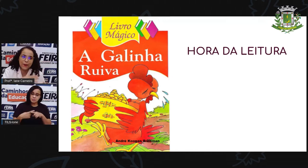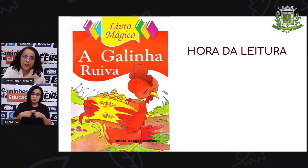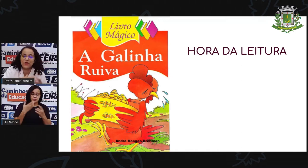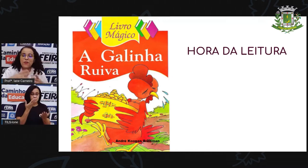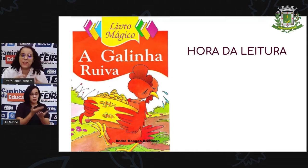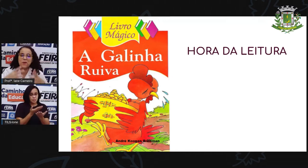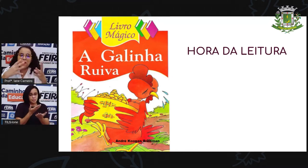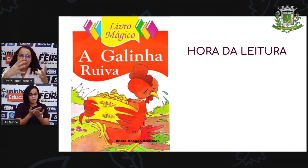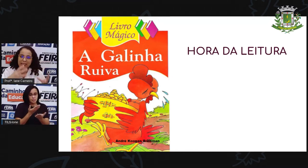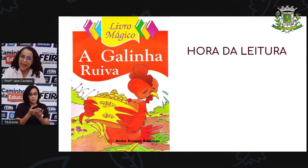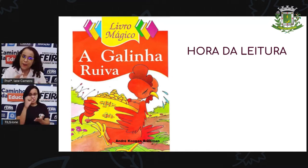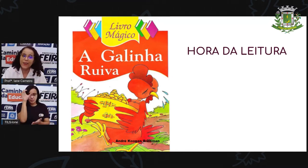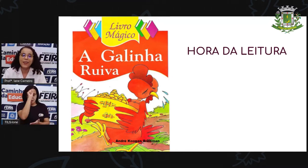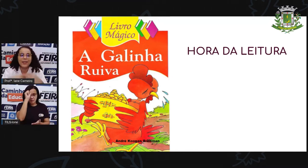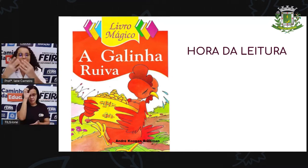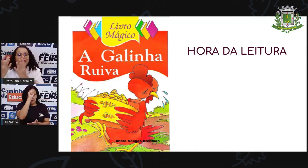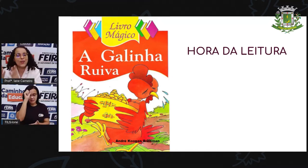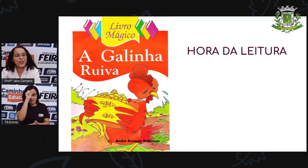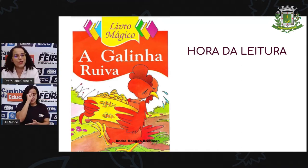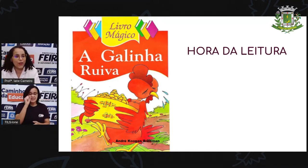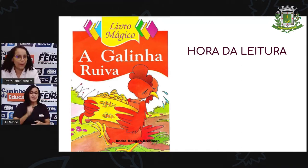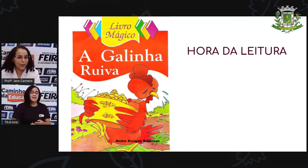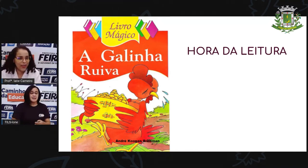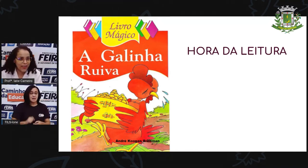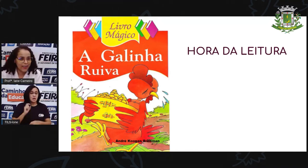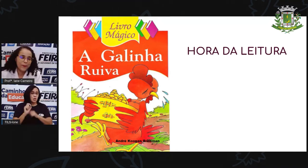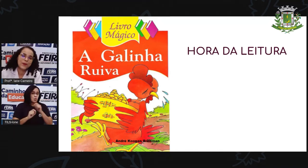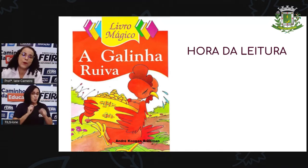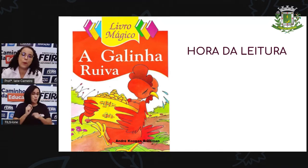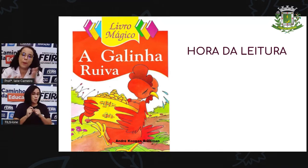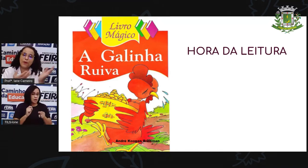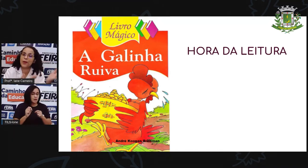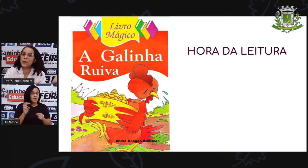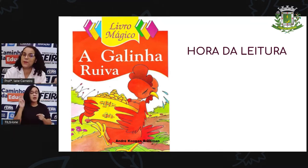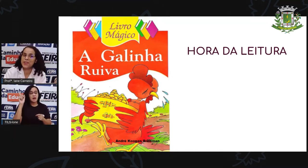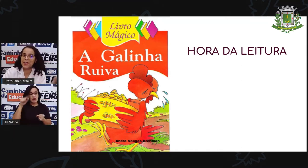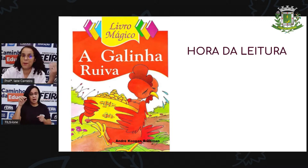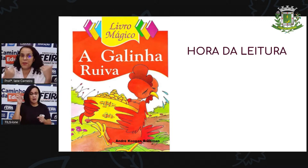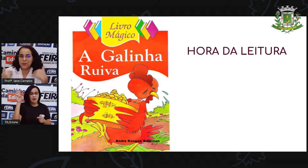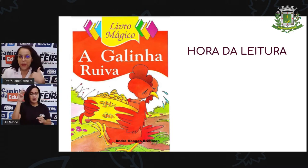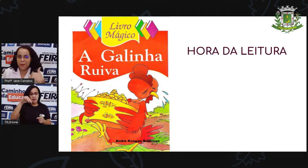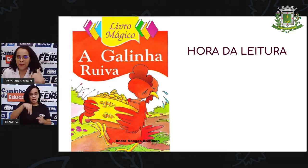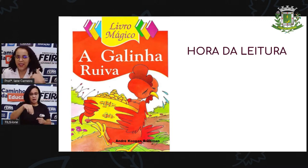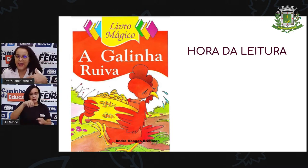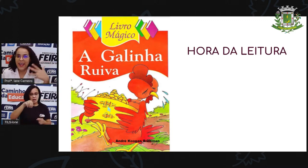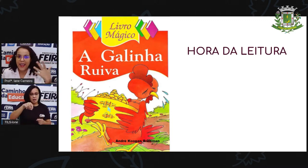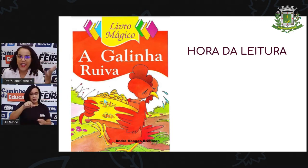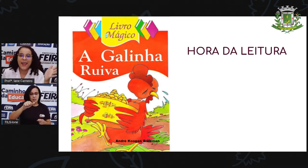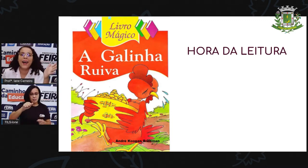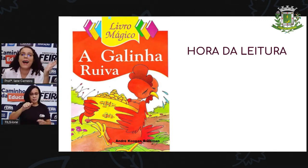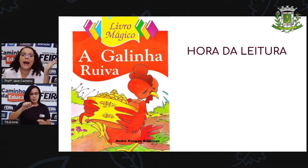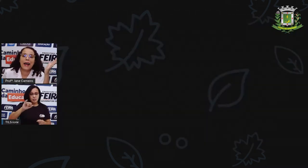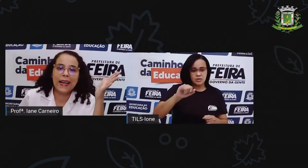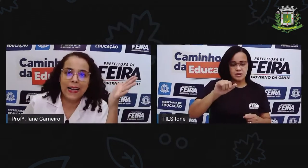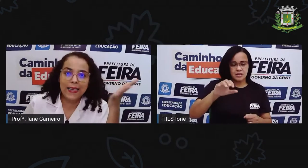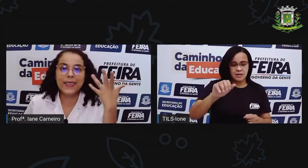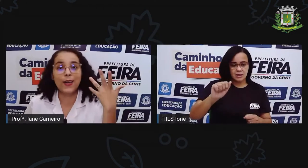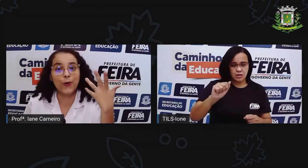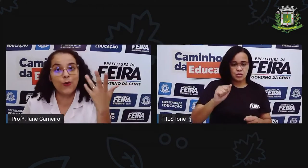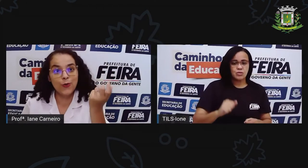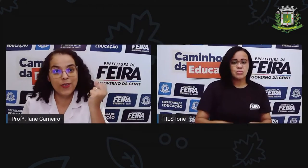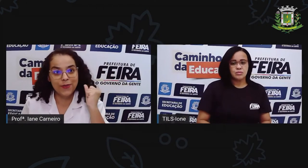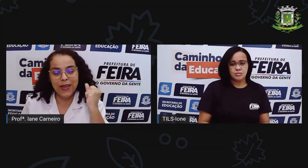mosaico, a gente vai fazer o mosaico da nossa história preferida. E como a Pró falou para vocês, a minha história preferida é a